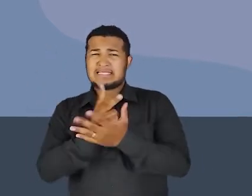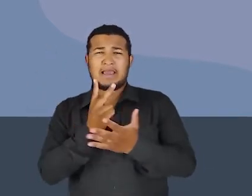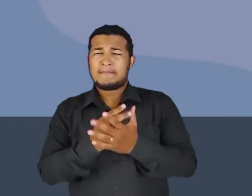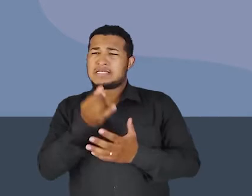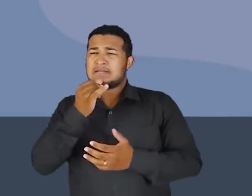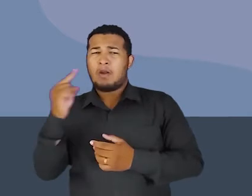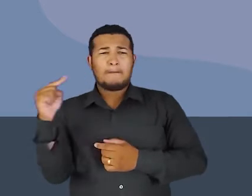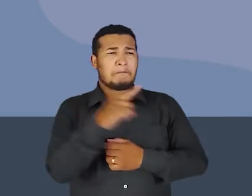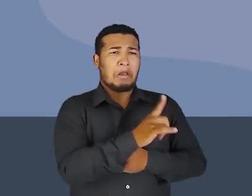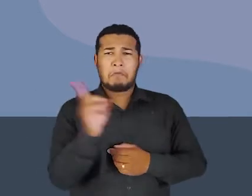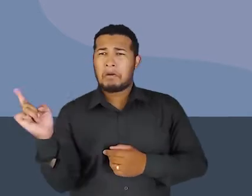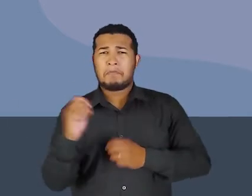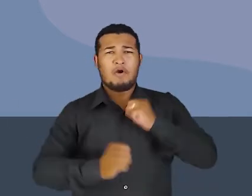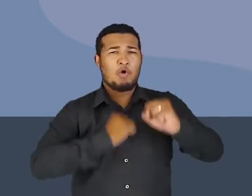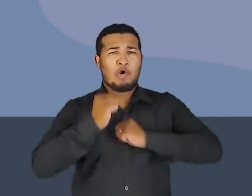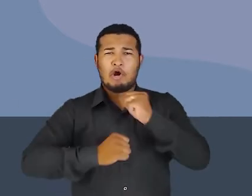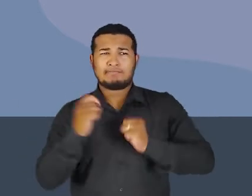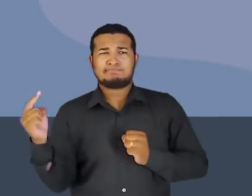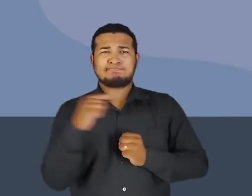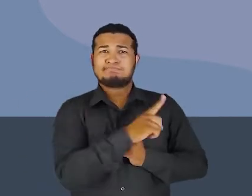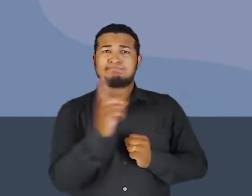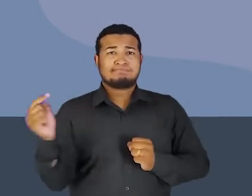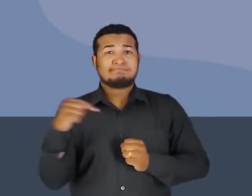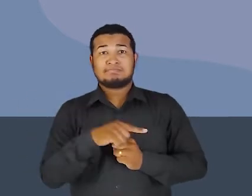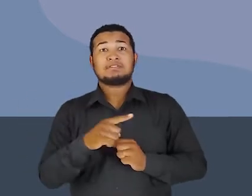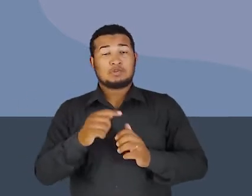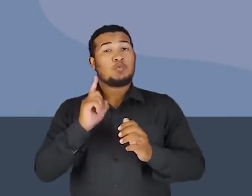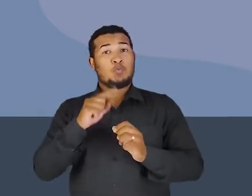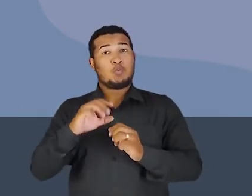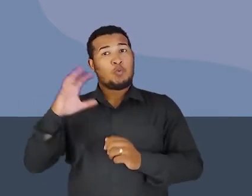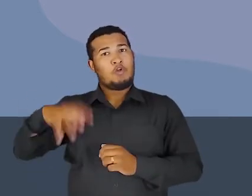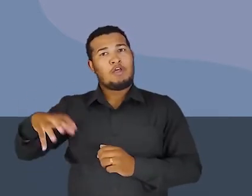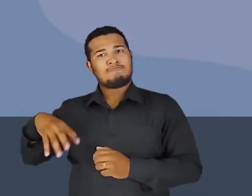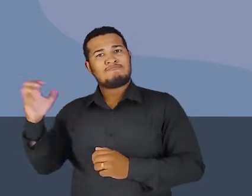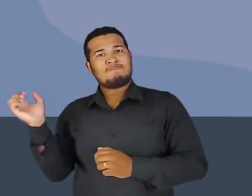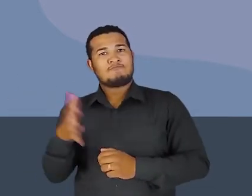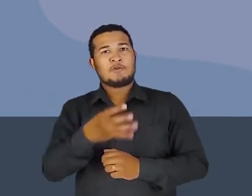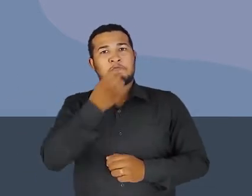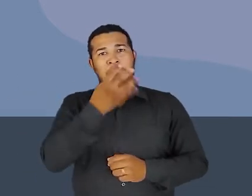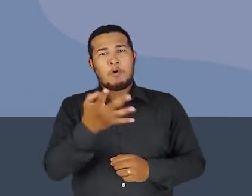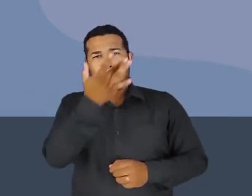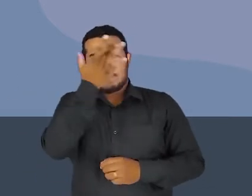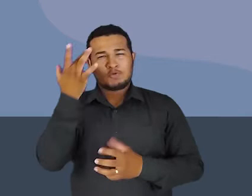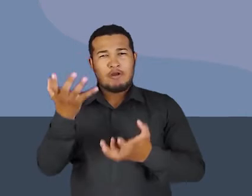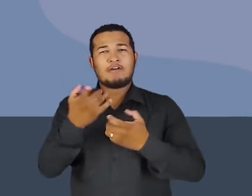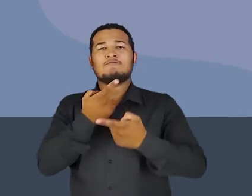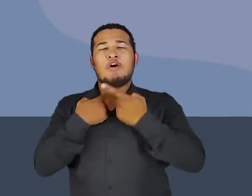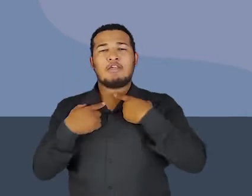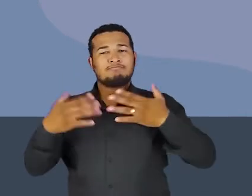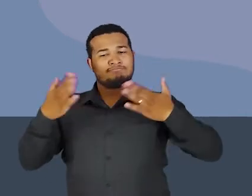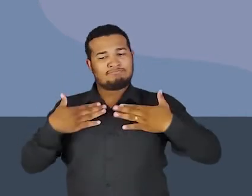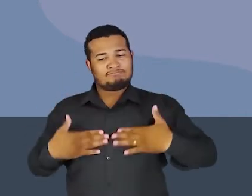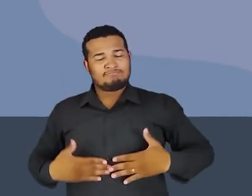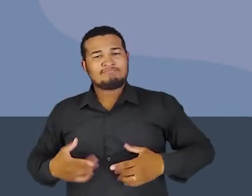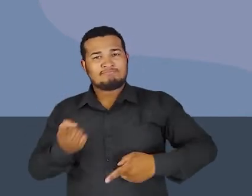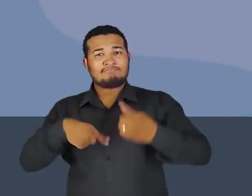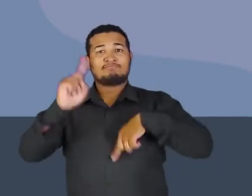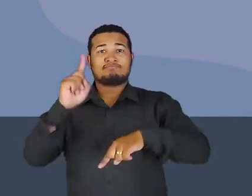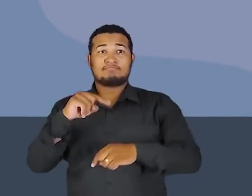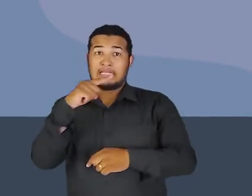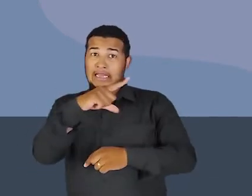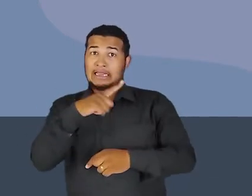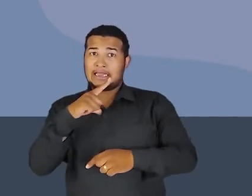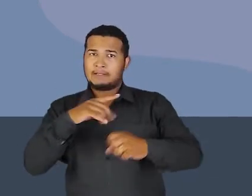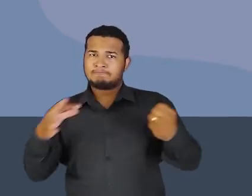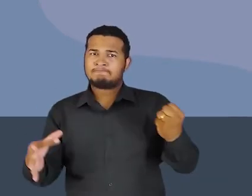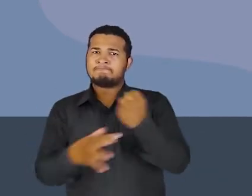outro várias vezes, o handebol é uma atividade ideal para as pessoas que buscam melhorar o condicionamento físico. Aqui existe uma garantia